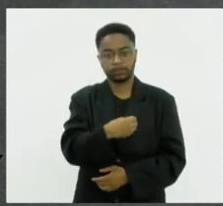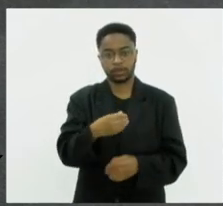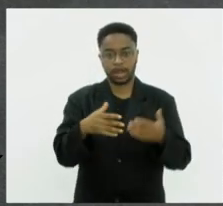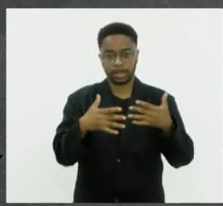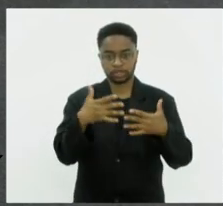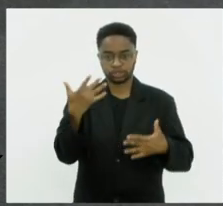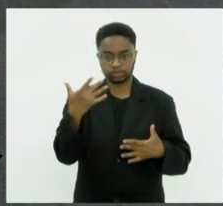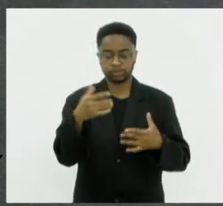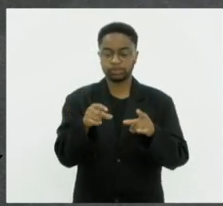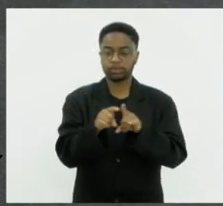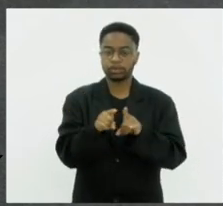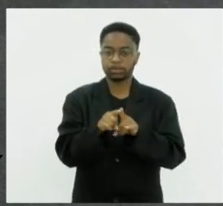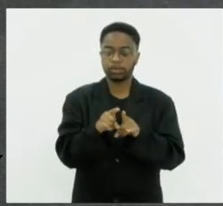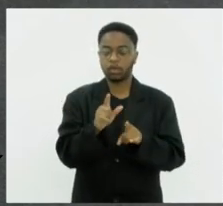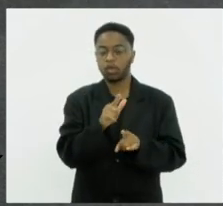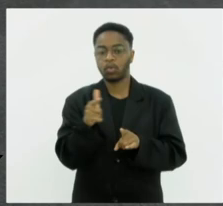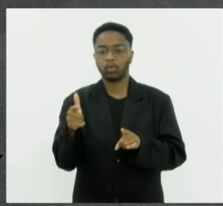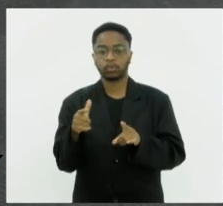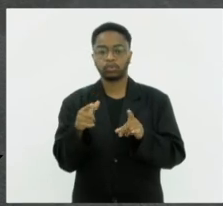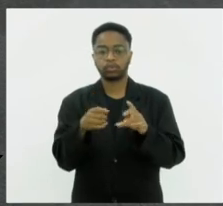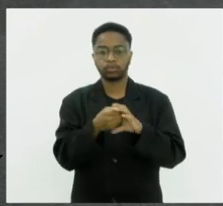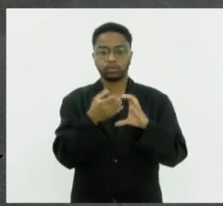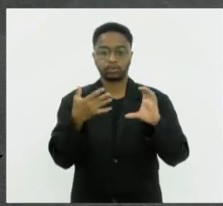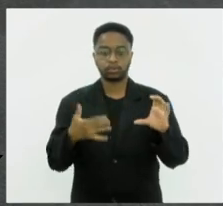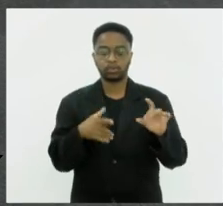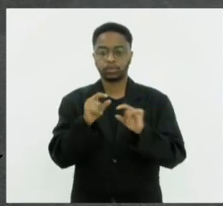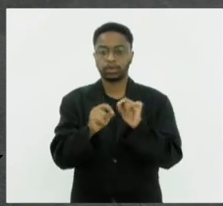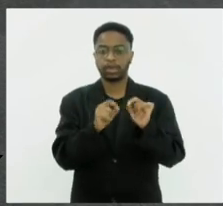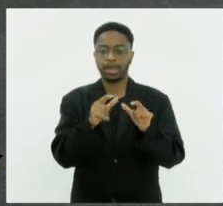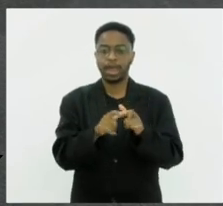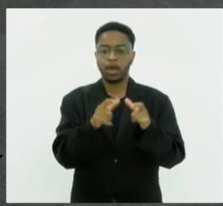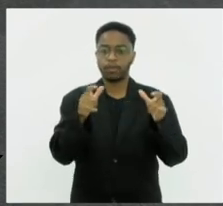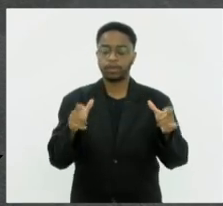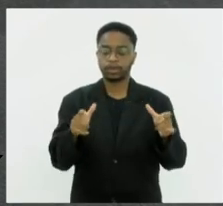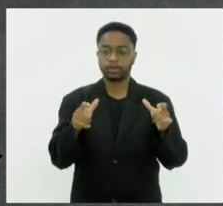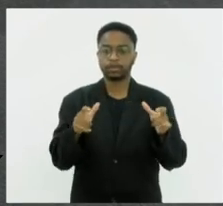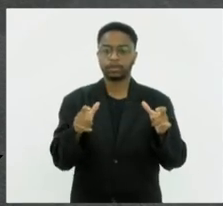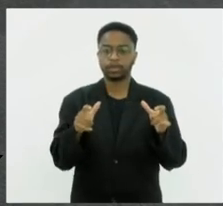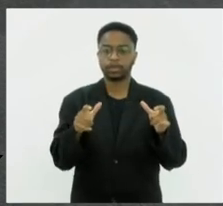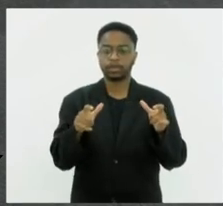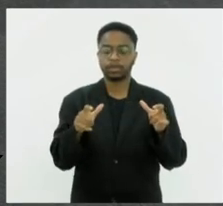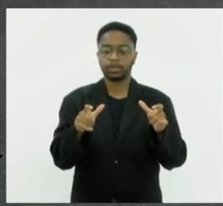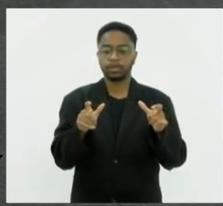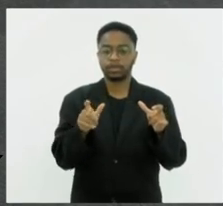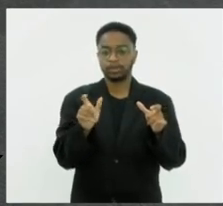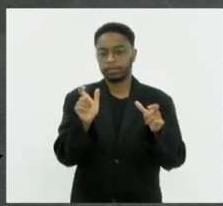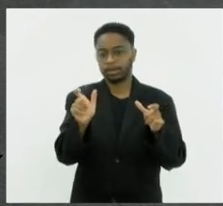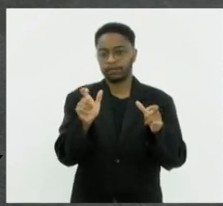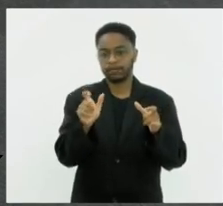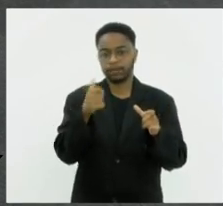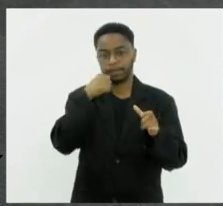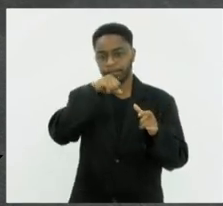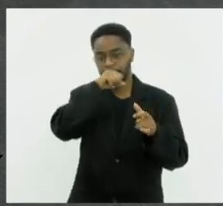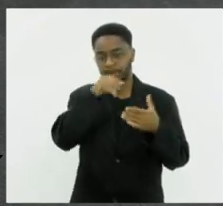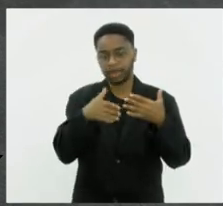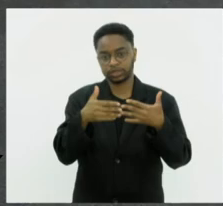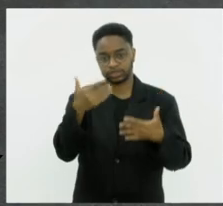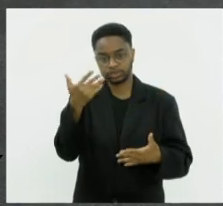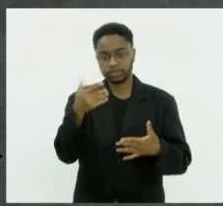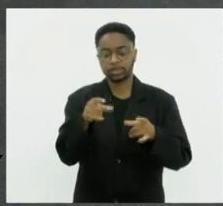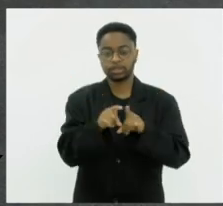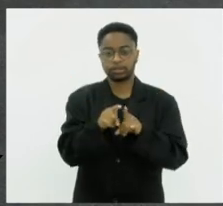outro aspecto é a ampliação da definição de mães atípicas com a inclusão de pessoas cuidadas com